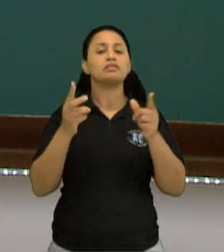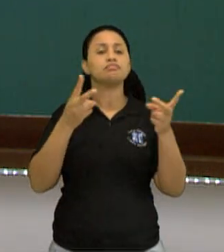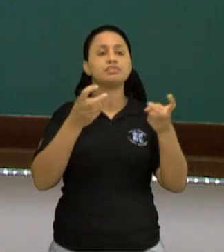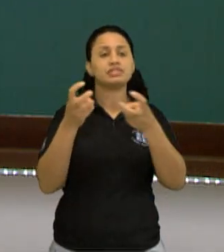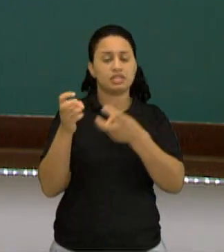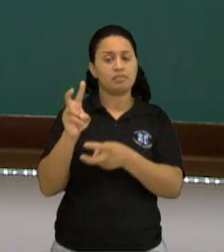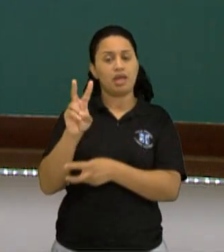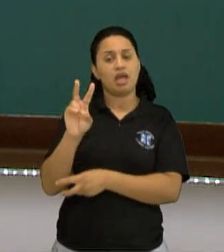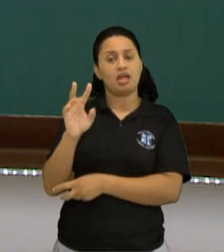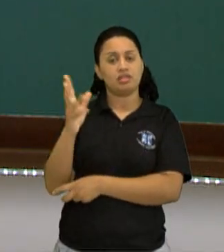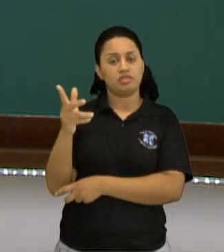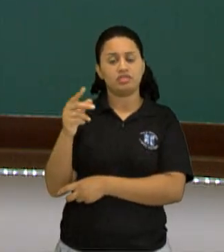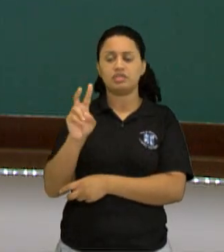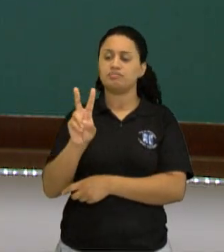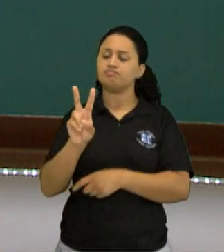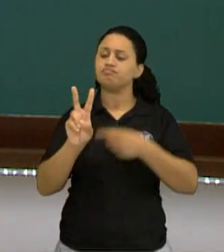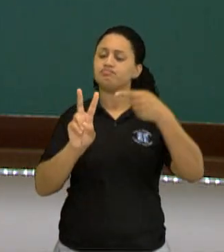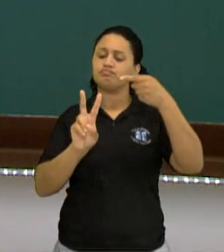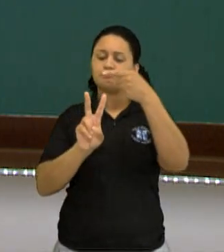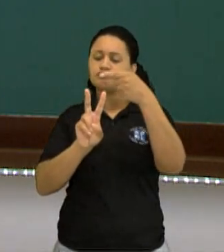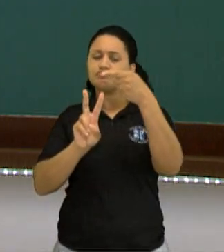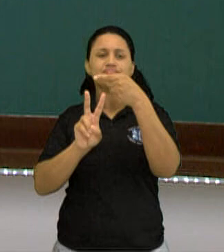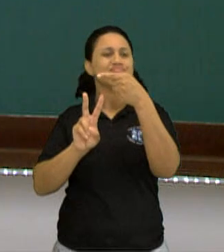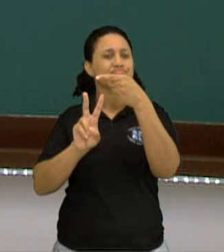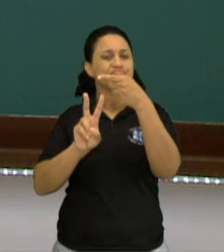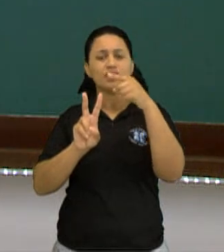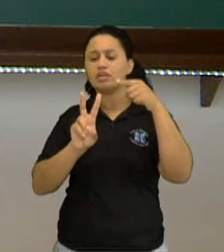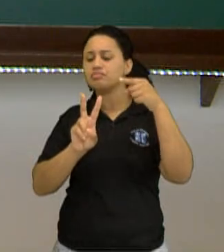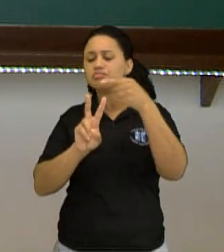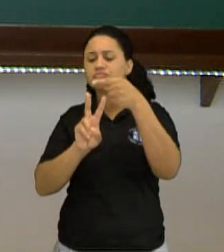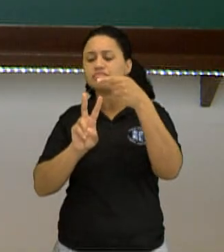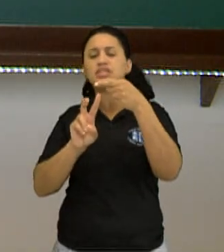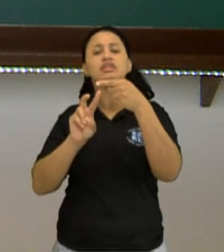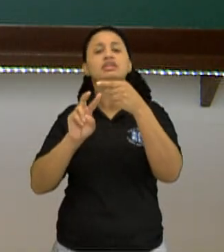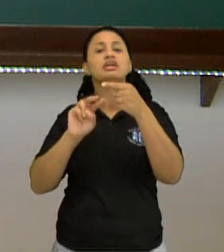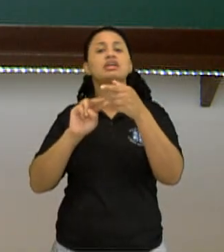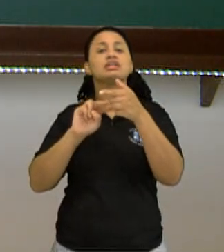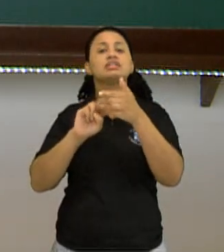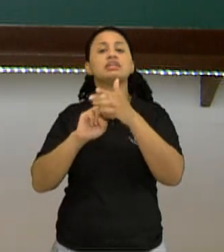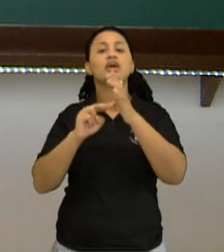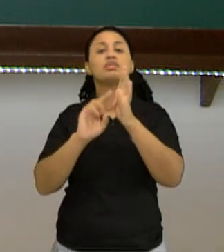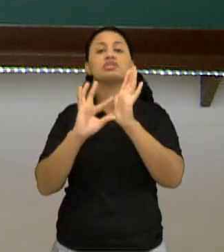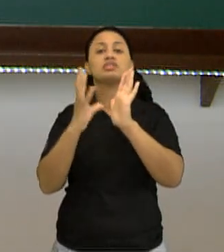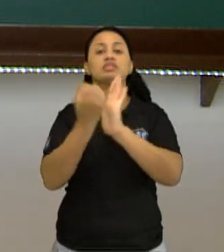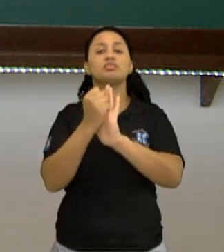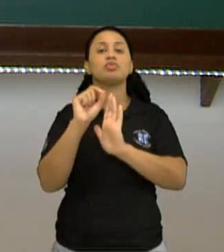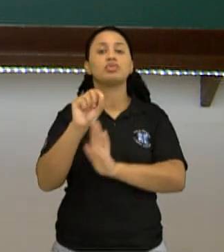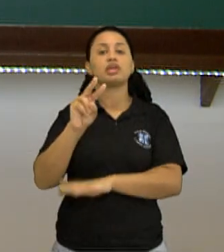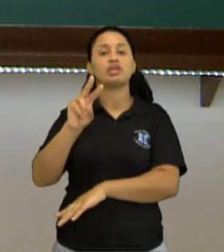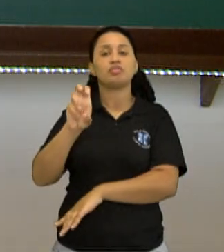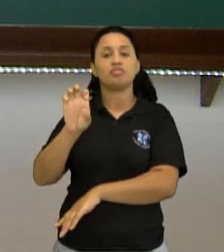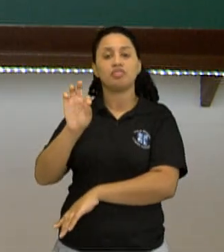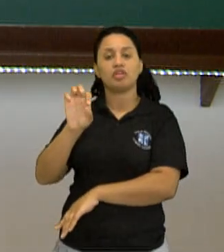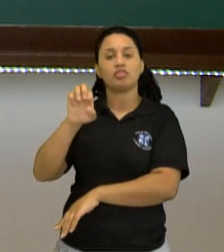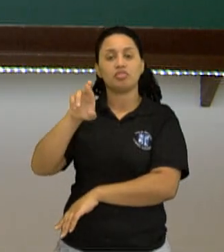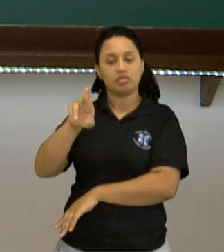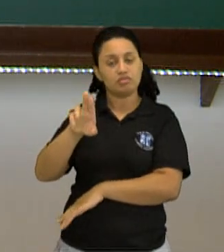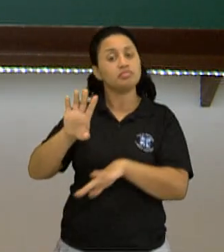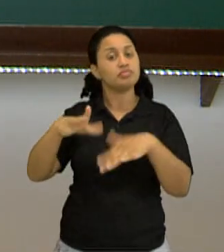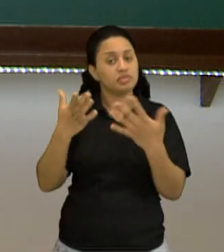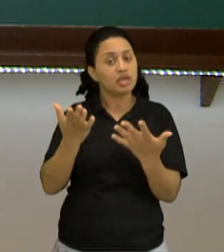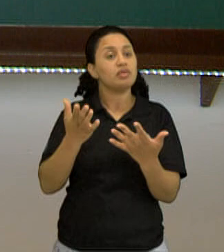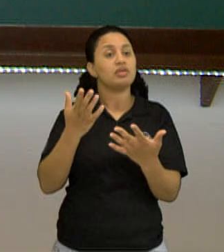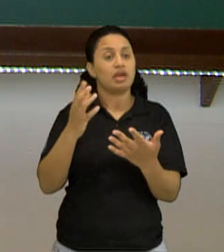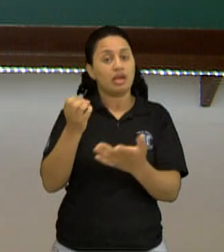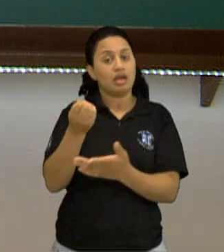que essa velocidade está com uma setinha em cima. Essa setinha é o símbolo de vetor. Então, a gente pode dizer que a quantidade de movimento,